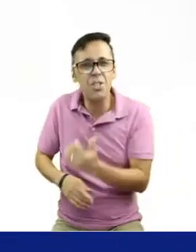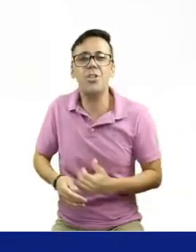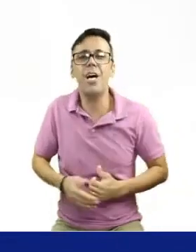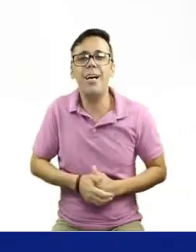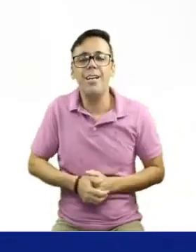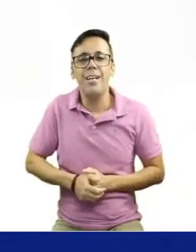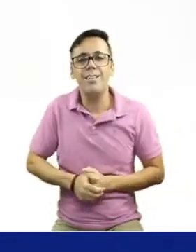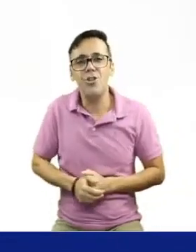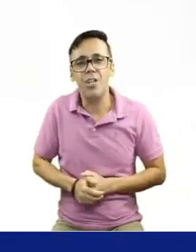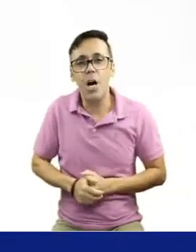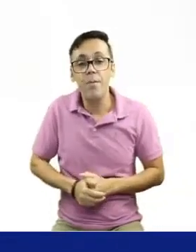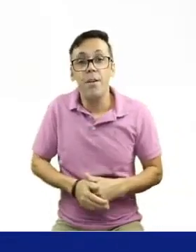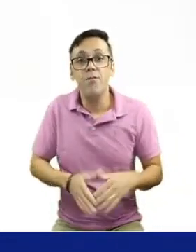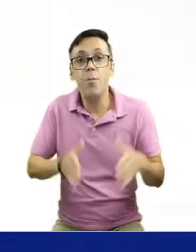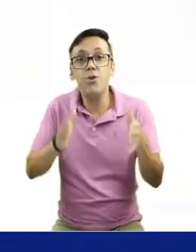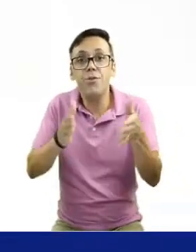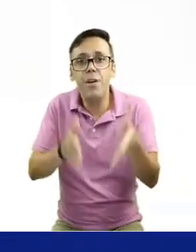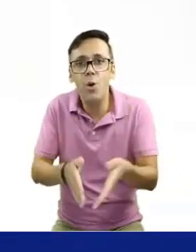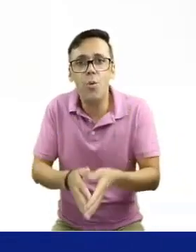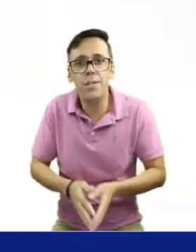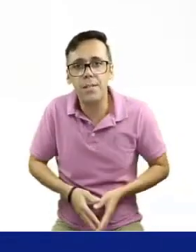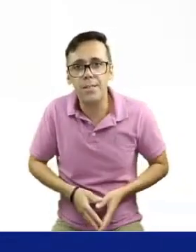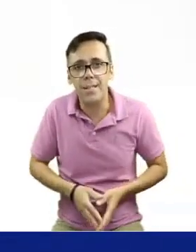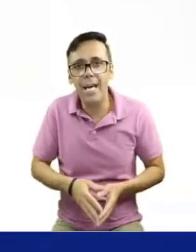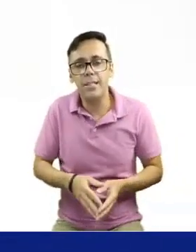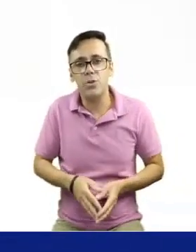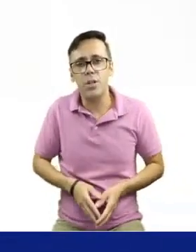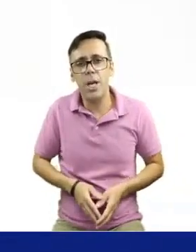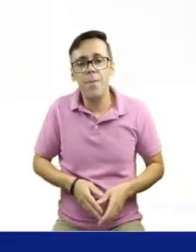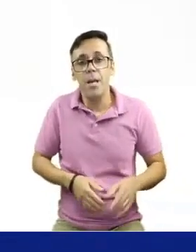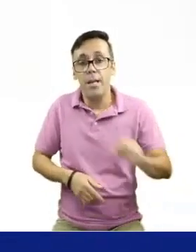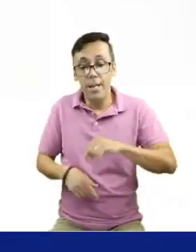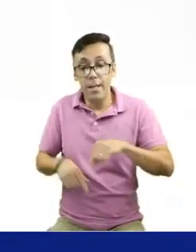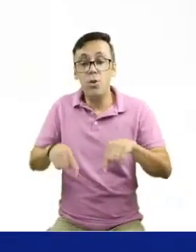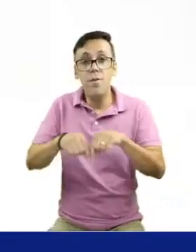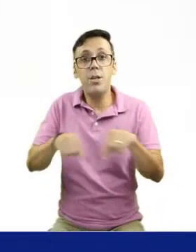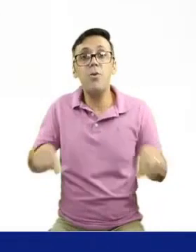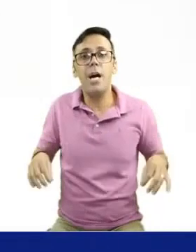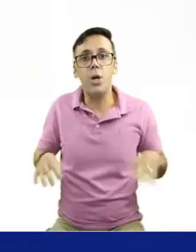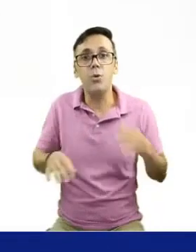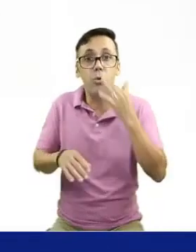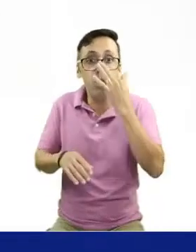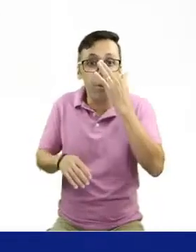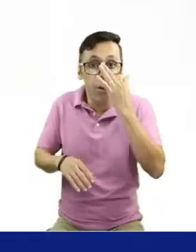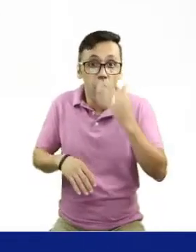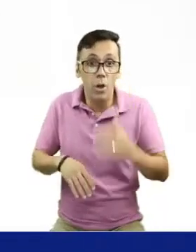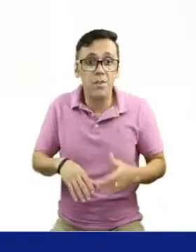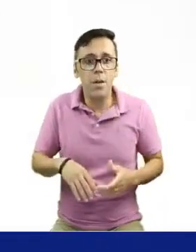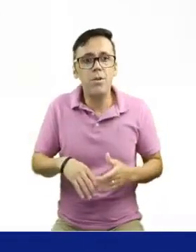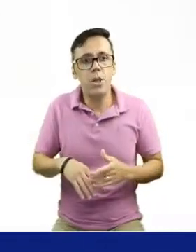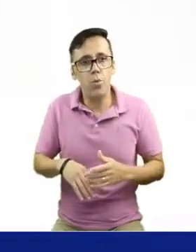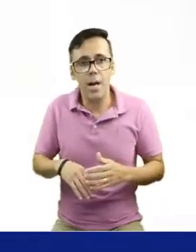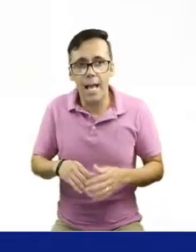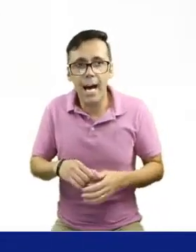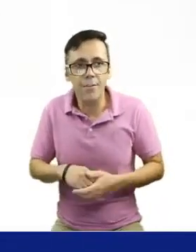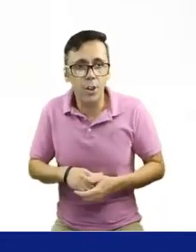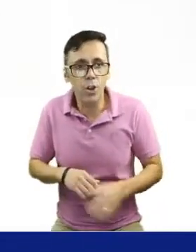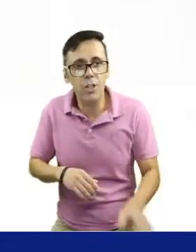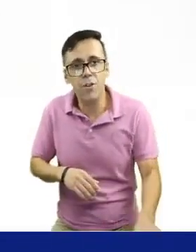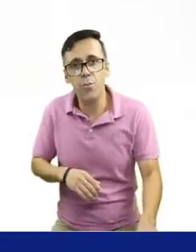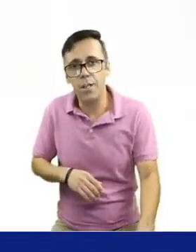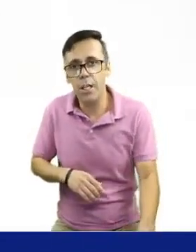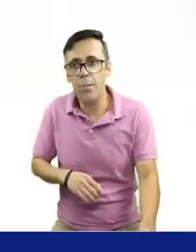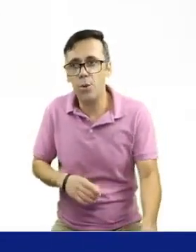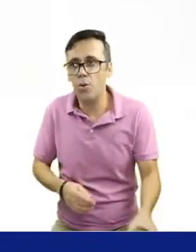terminar de destrinchar esse edital vamos ver algumas dessas técnicas Ok e encontre aqui no canal no YouTube nós temos aqui uma